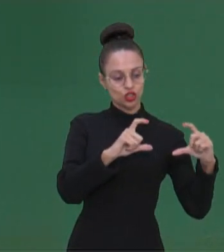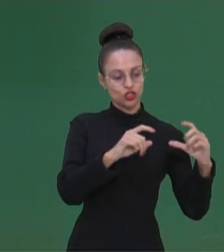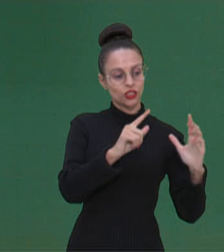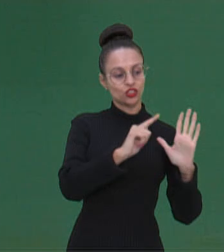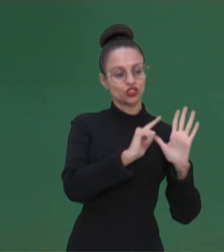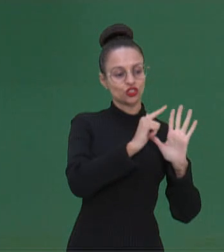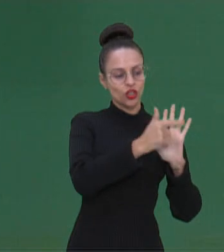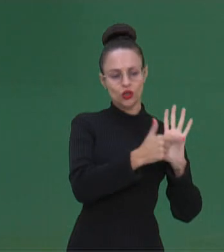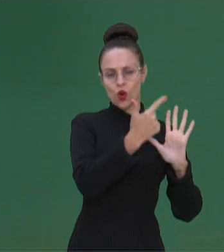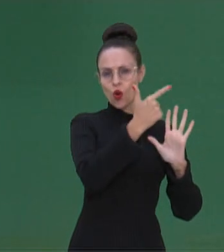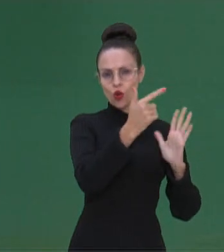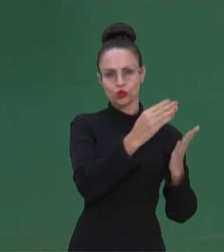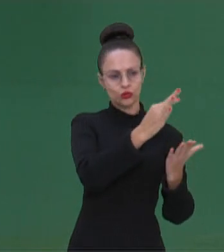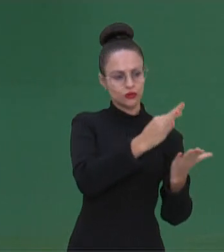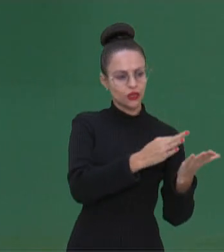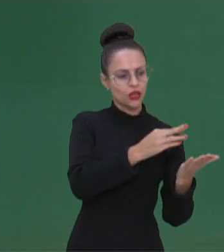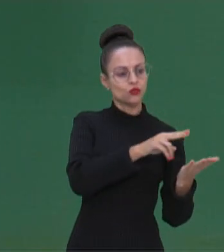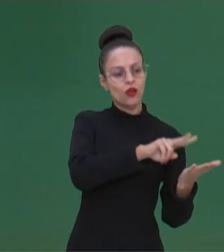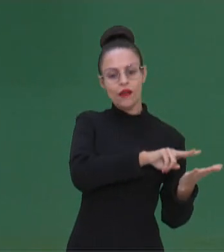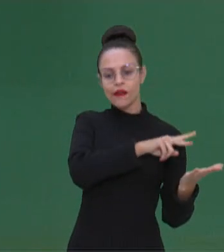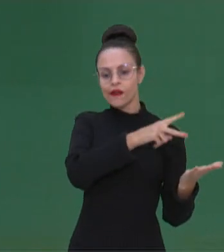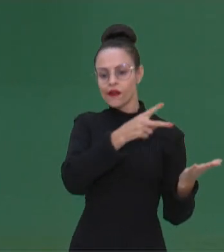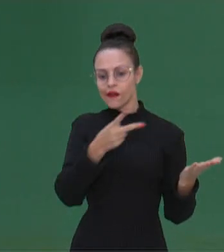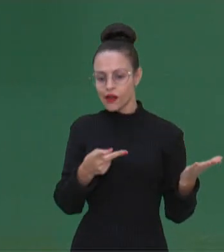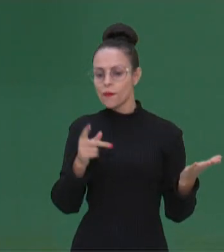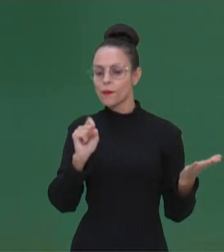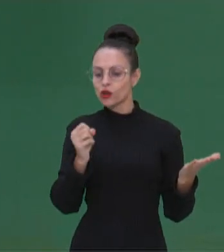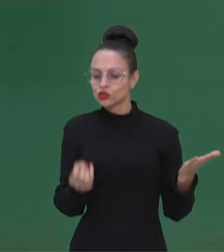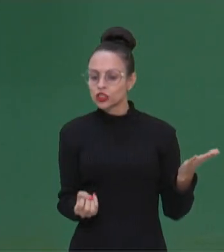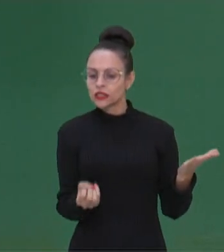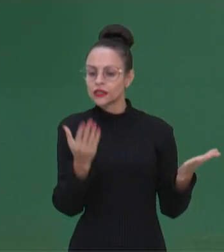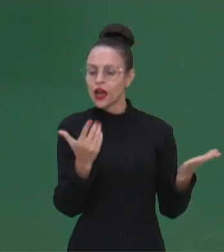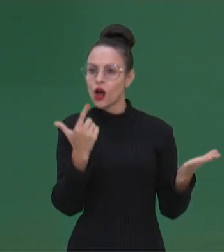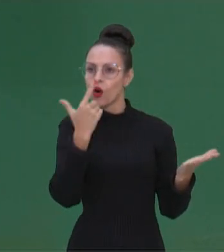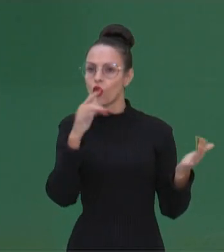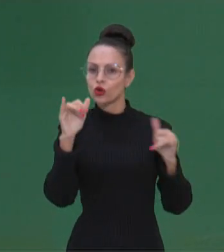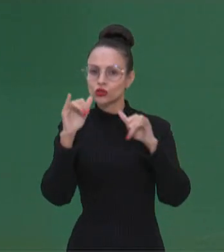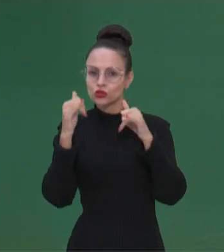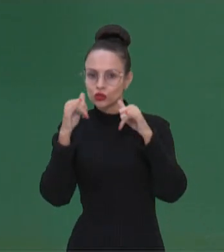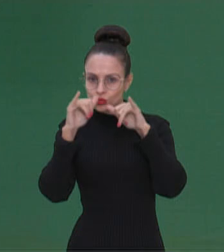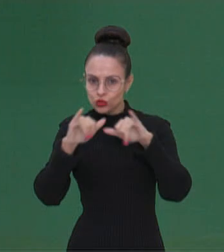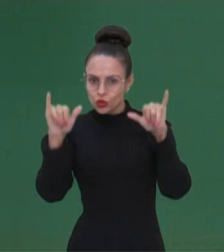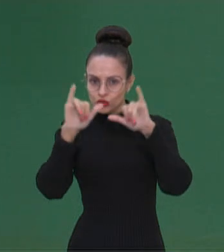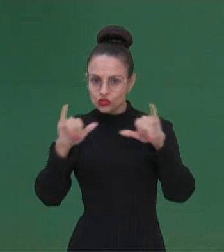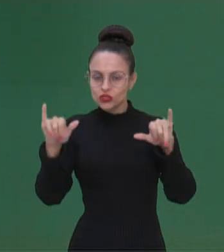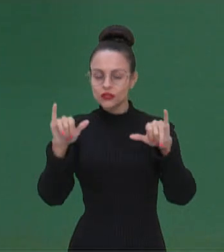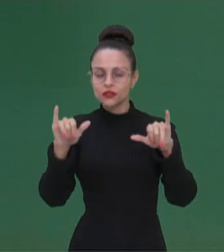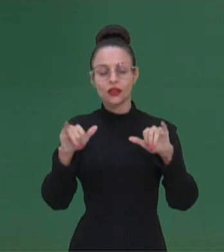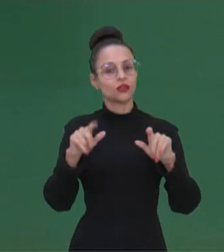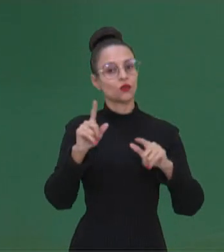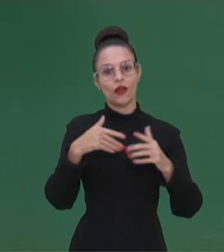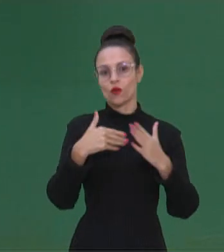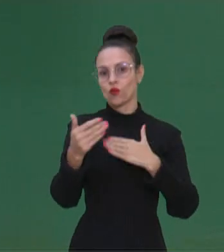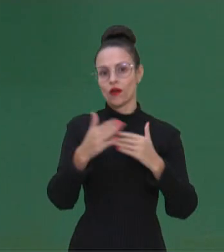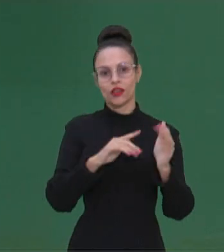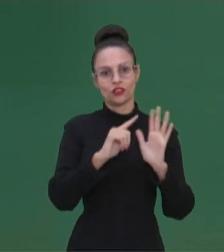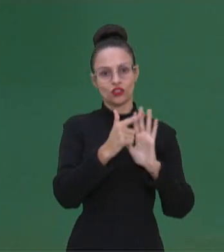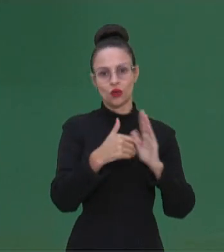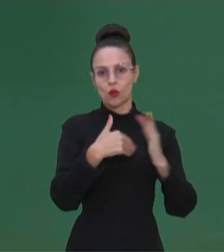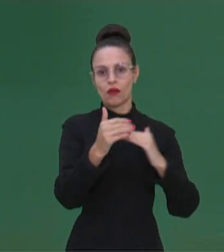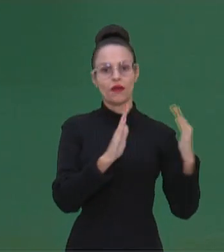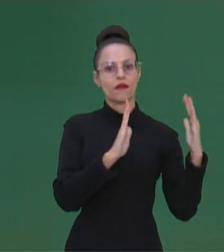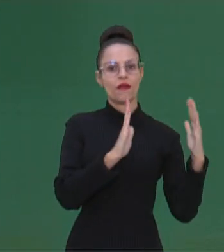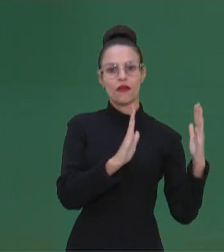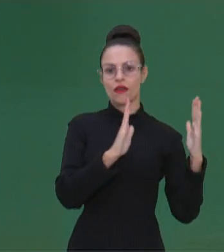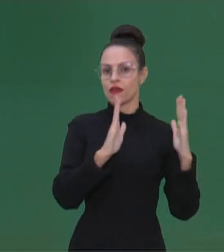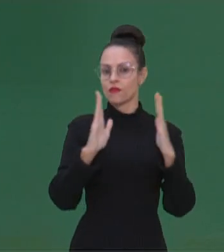outro gênero, eu não estou me referindo a qualquer gênero de qualquer época. Por quê?